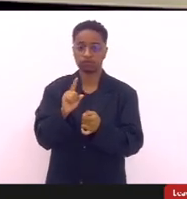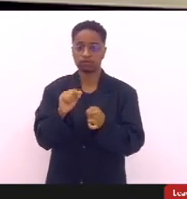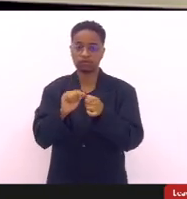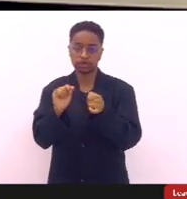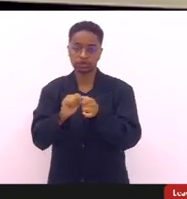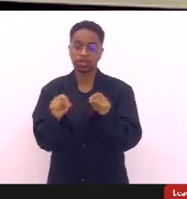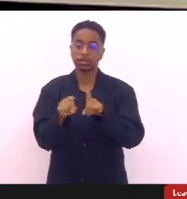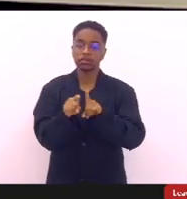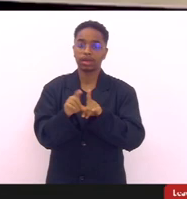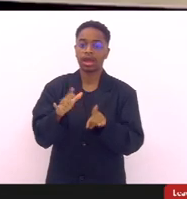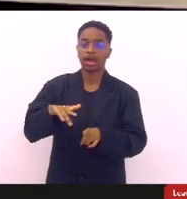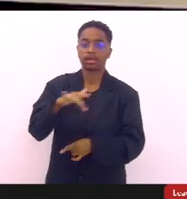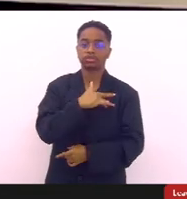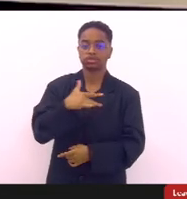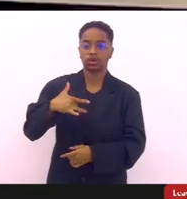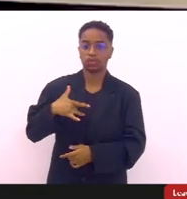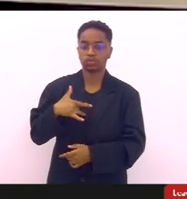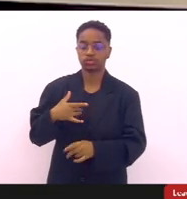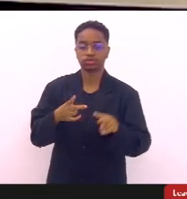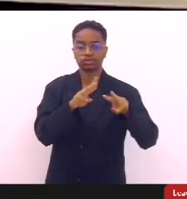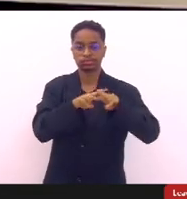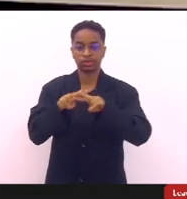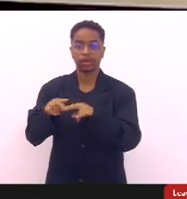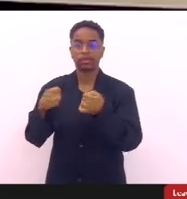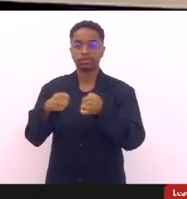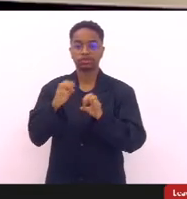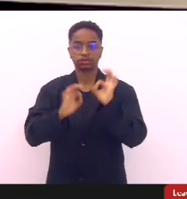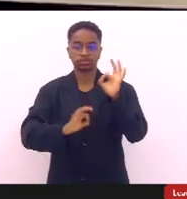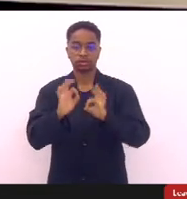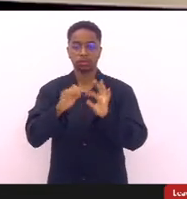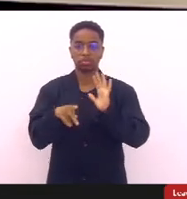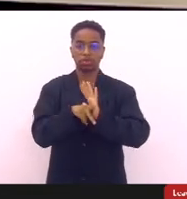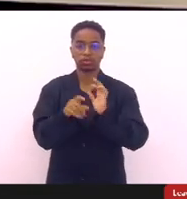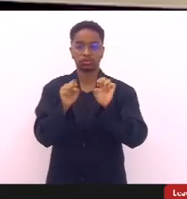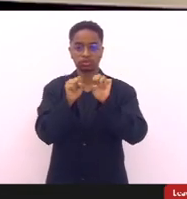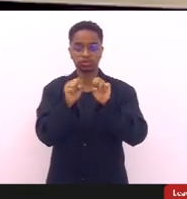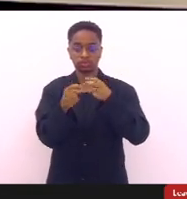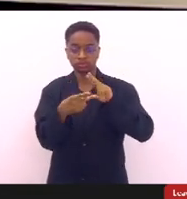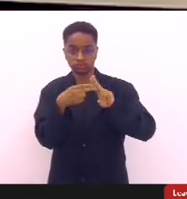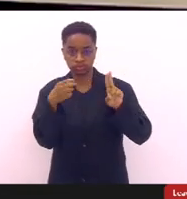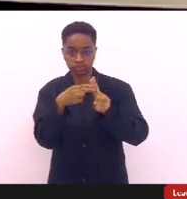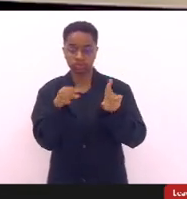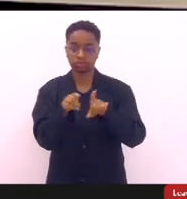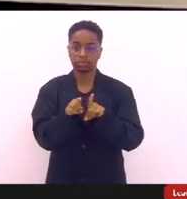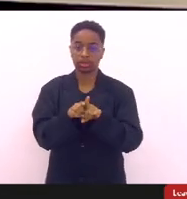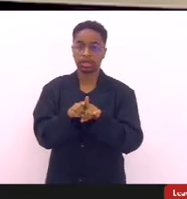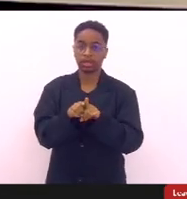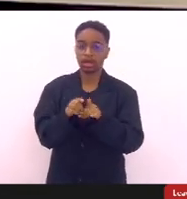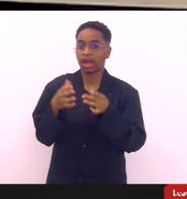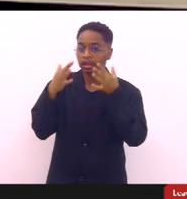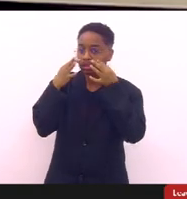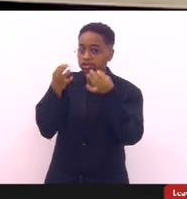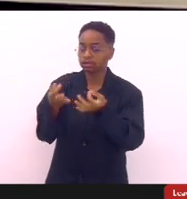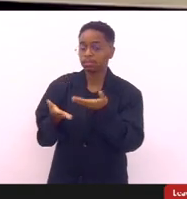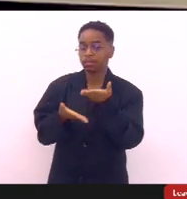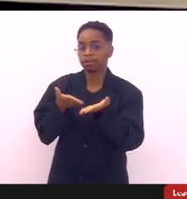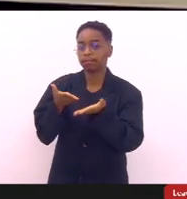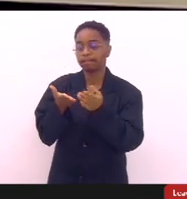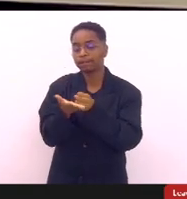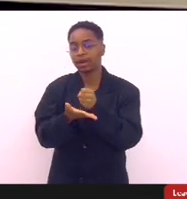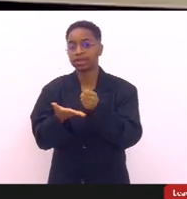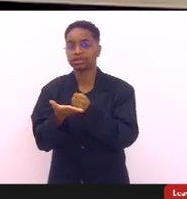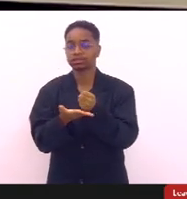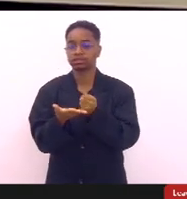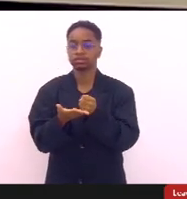no âmbito prisional ela deve ser coordenada pelo SUS, e no âmbito da atenção básica isso está sendo feito assim com sucesso, mas no âmbito da